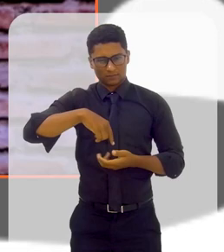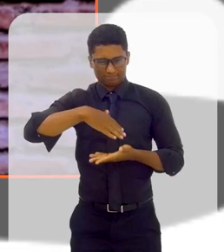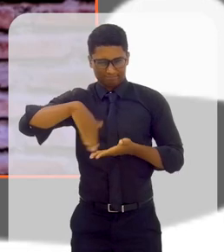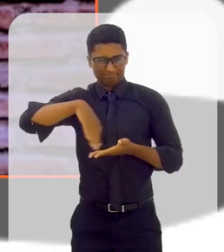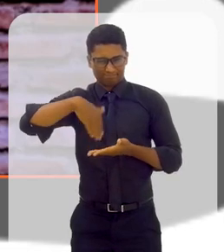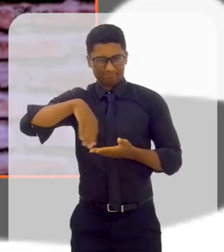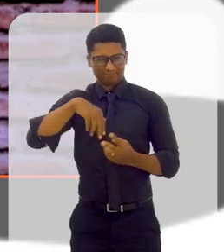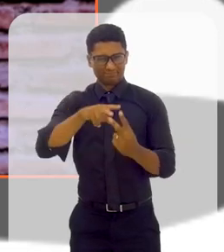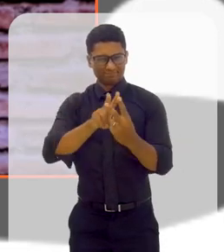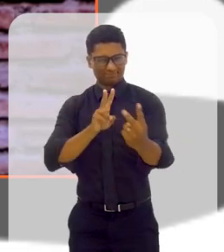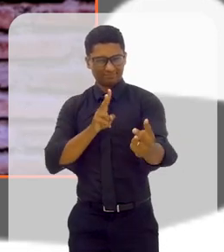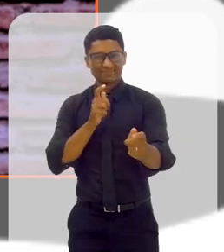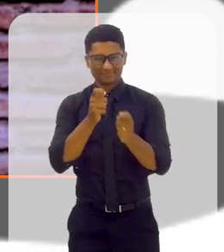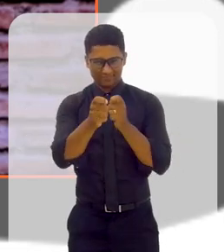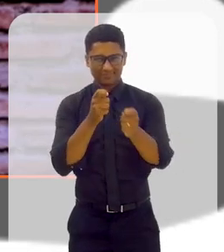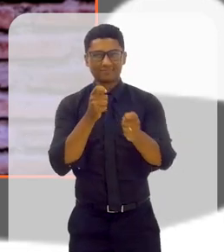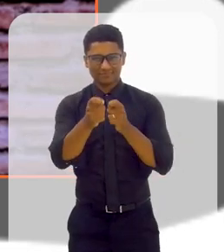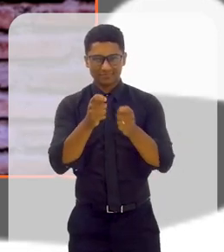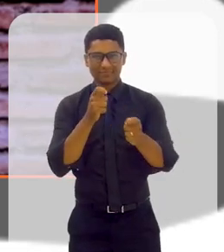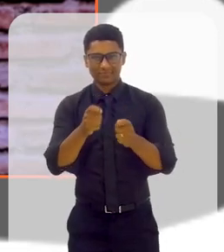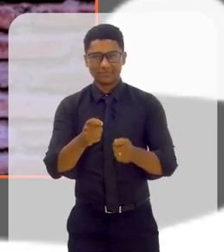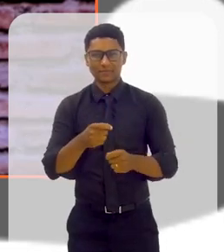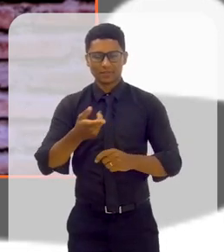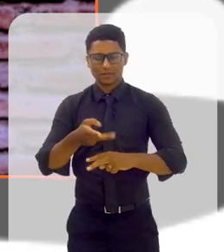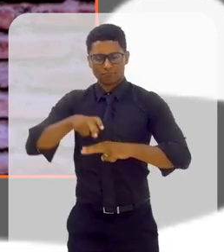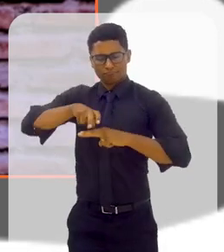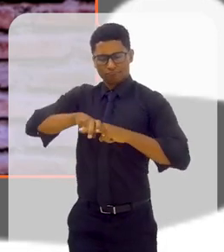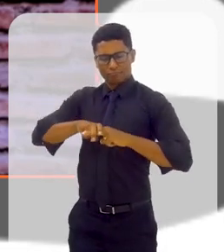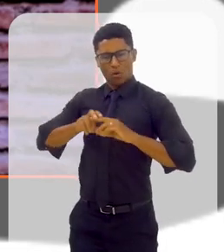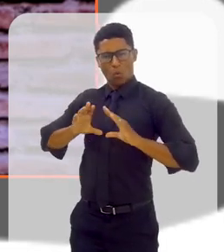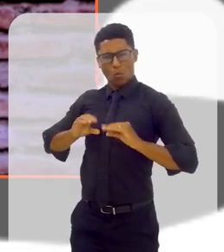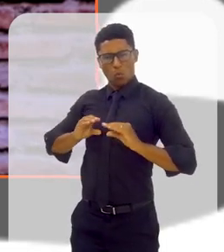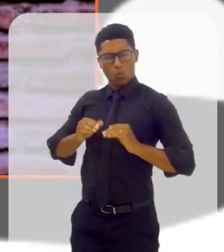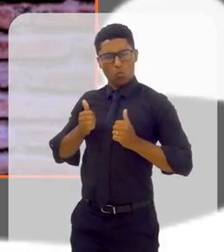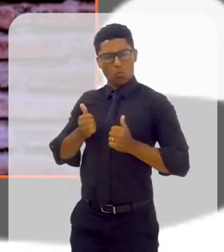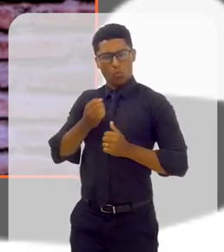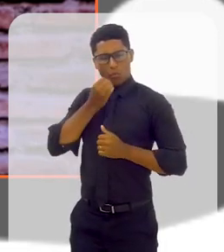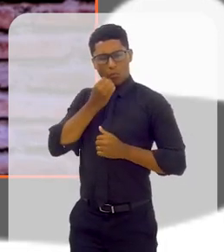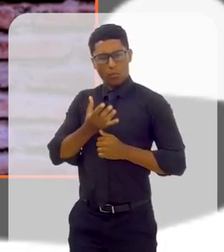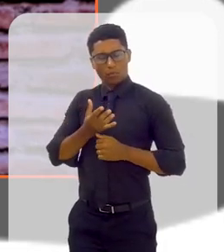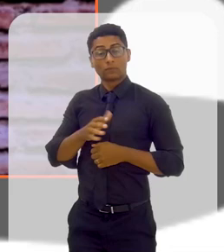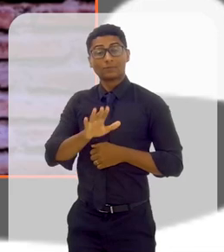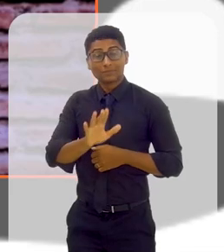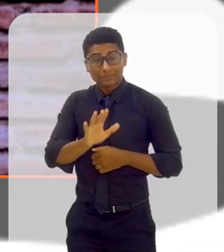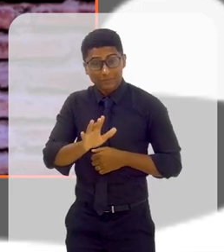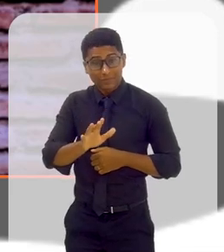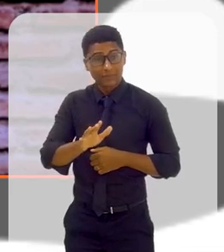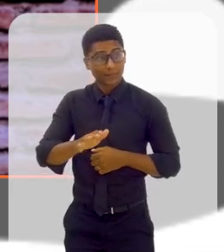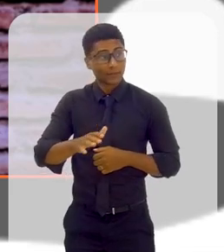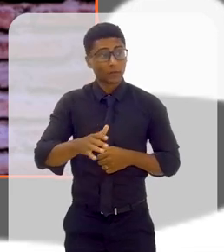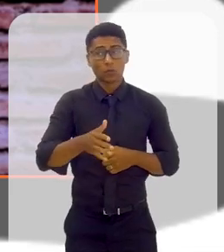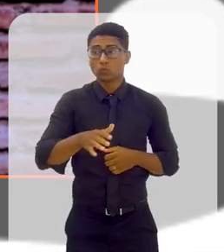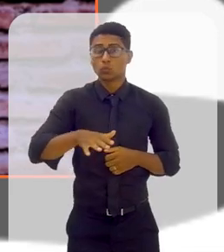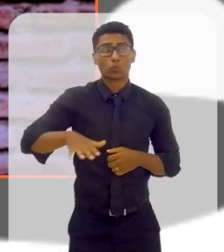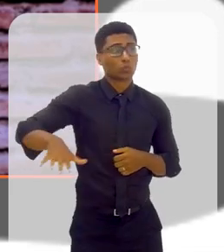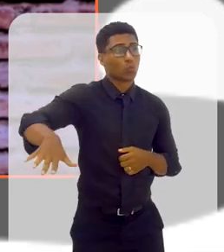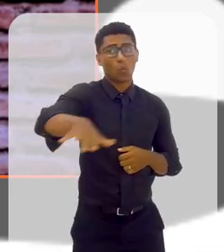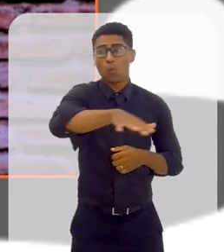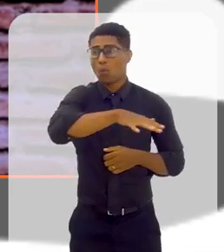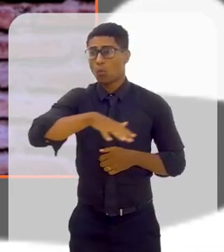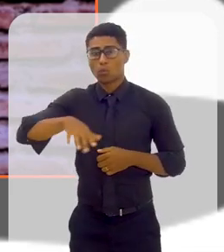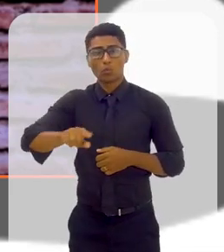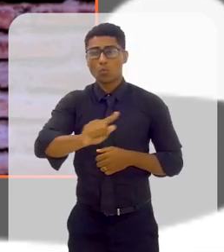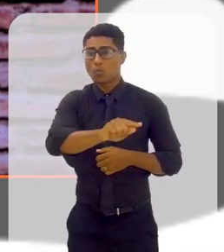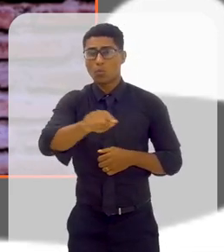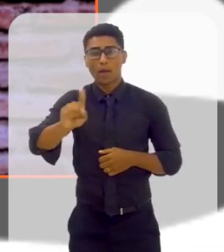essa entrevista, sentados em gostosas cadeiras, é difícil entender que tudo que nos rodeia é extraído